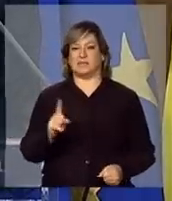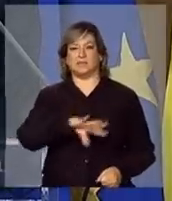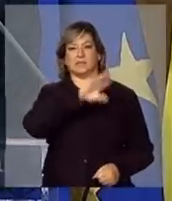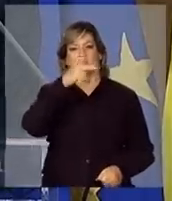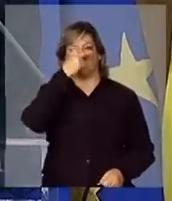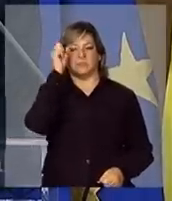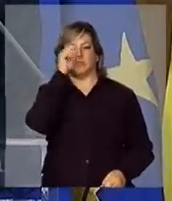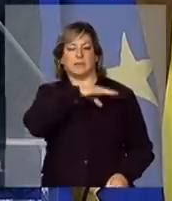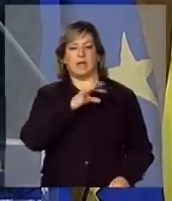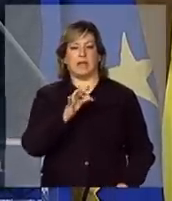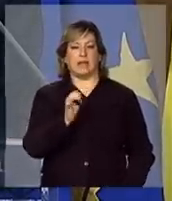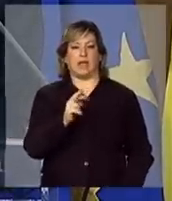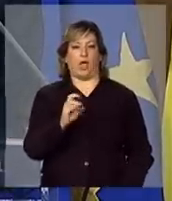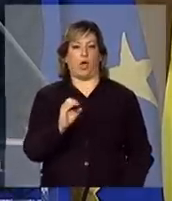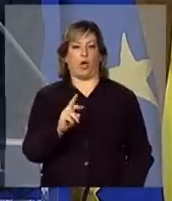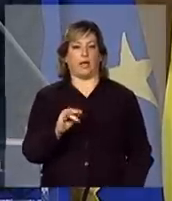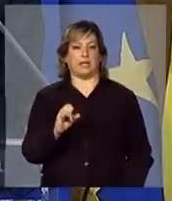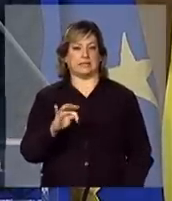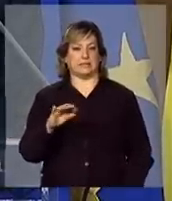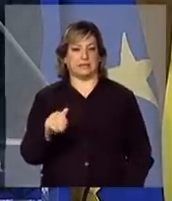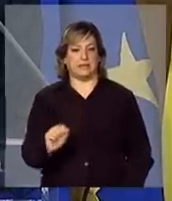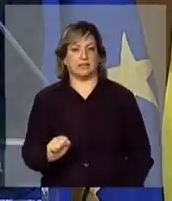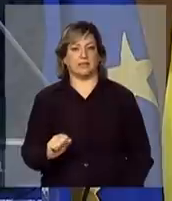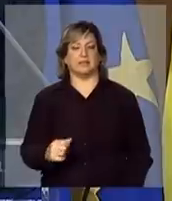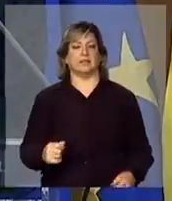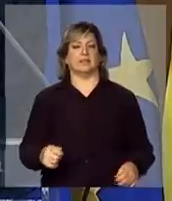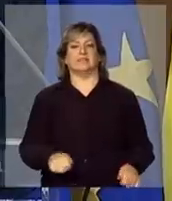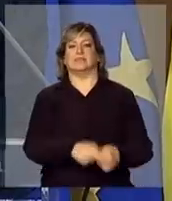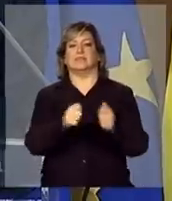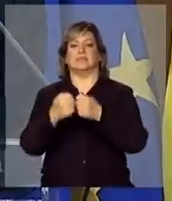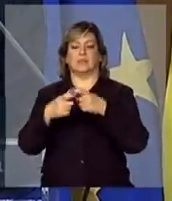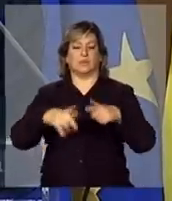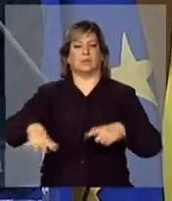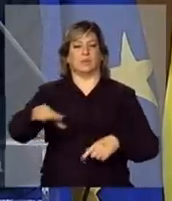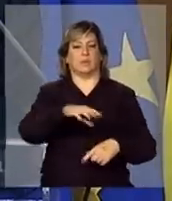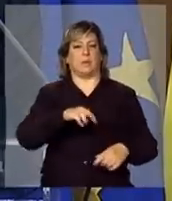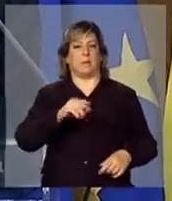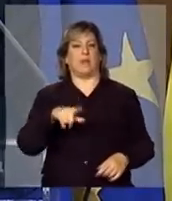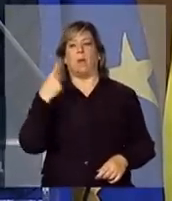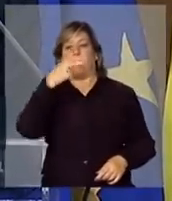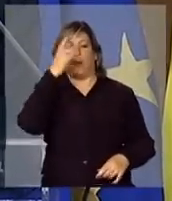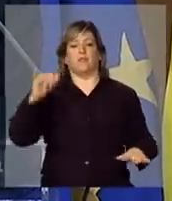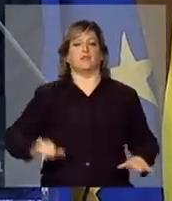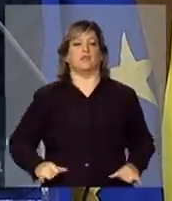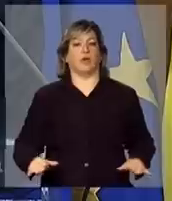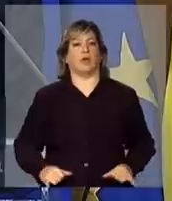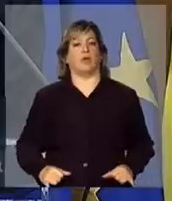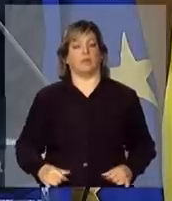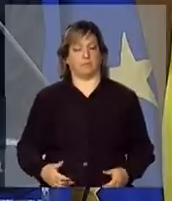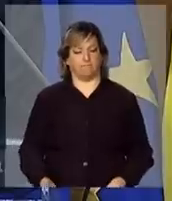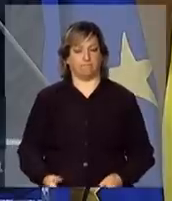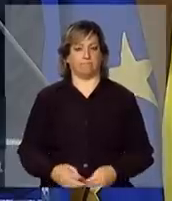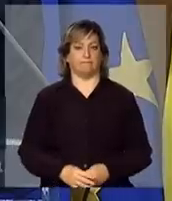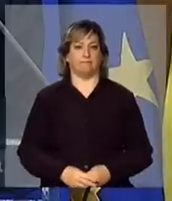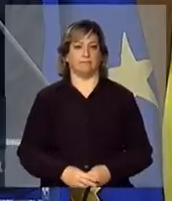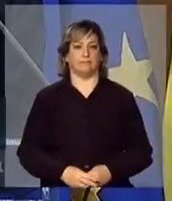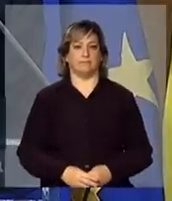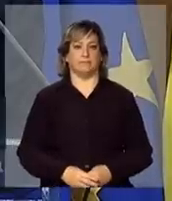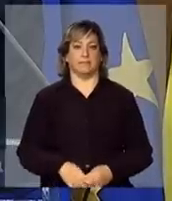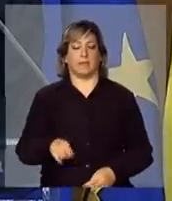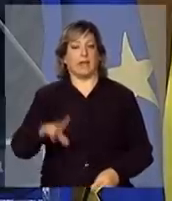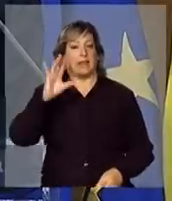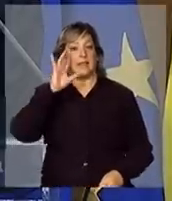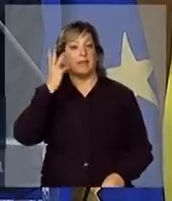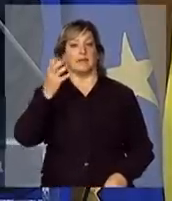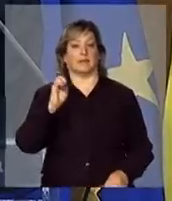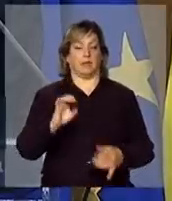terroristas que estão colocando em risco a integridade territorial do país, bem como a segurança da população. A decisão da